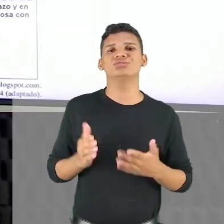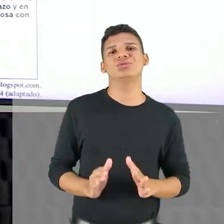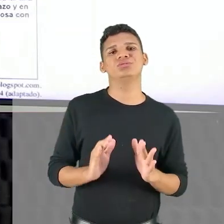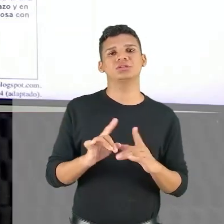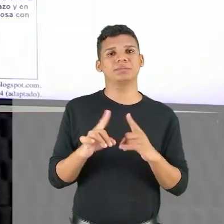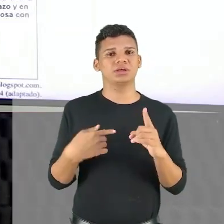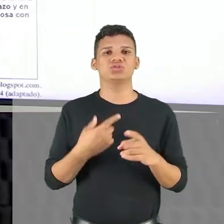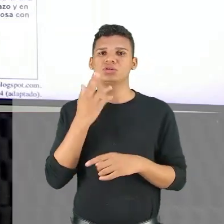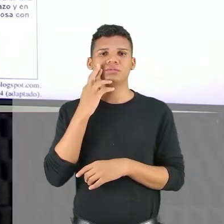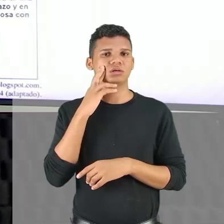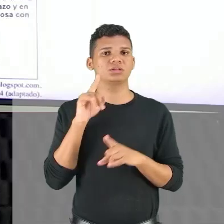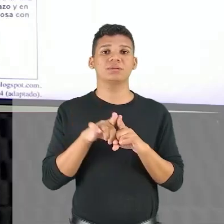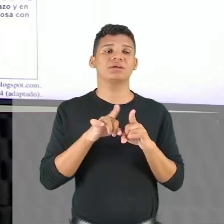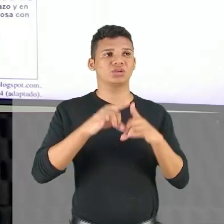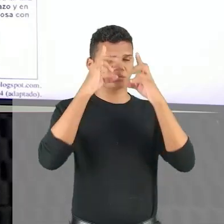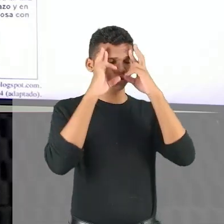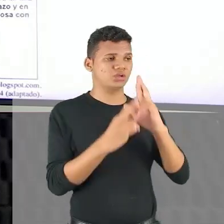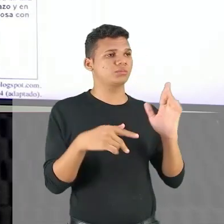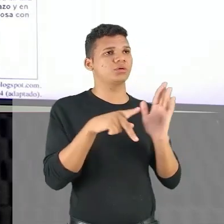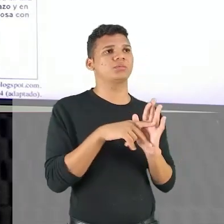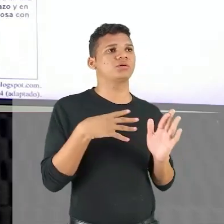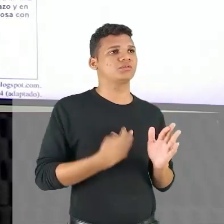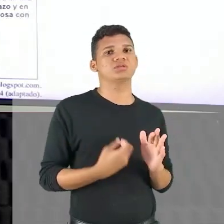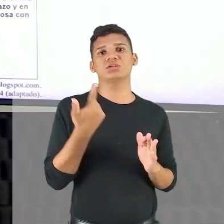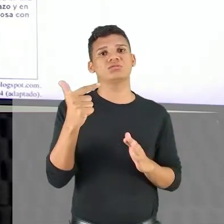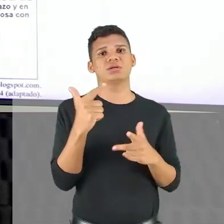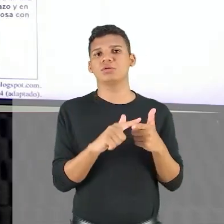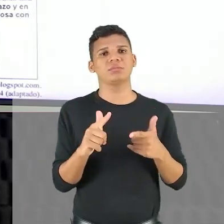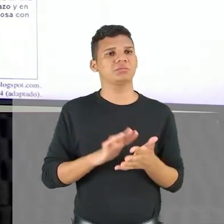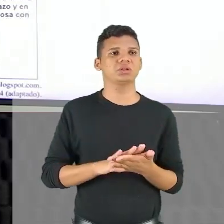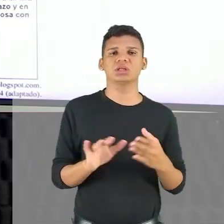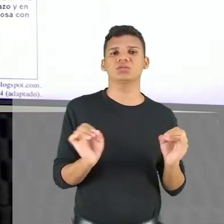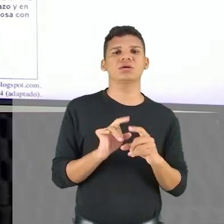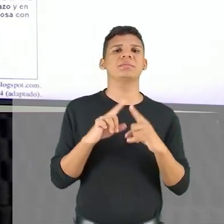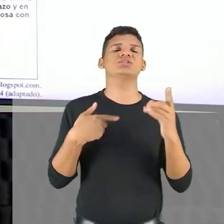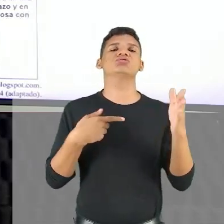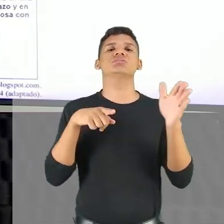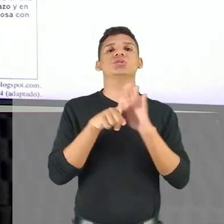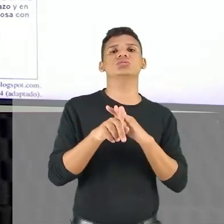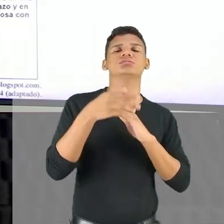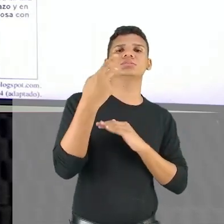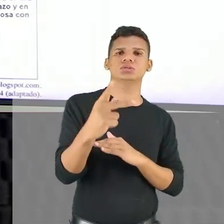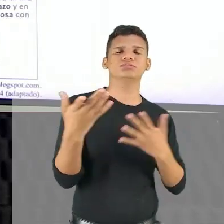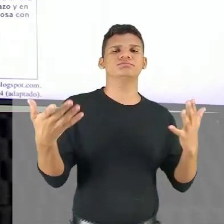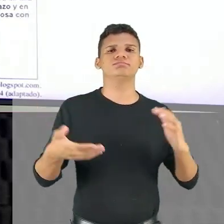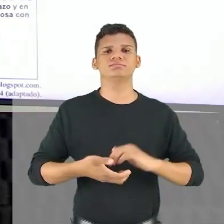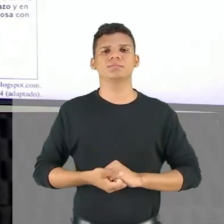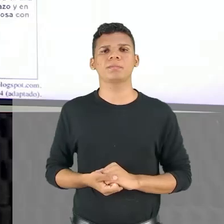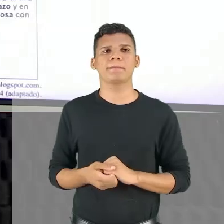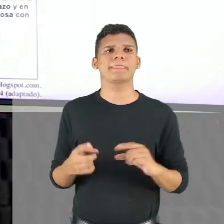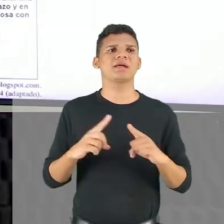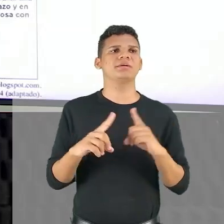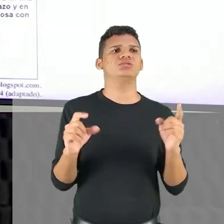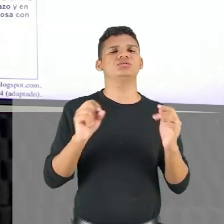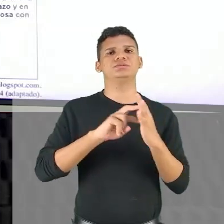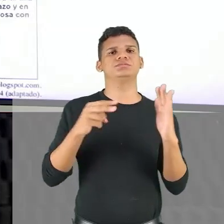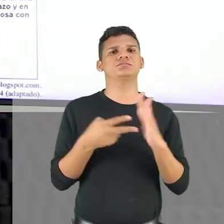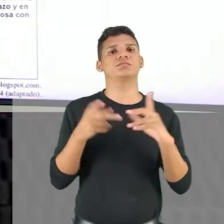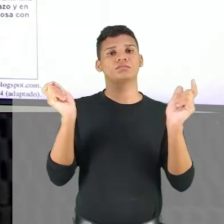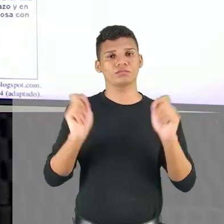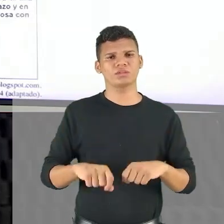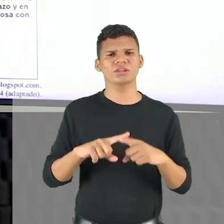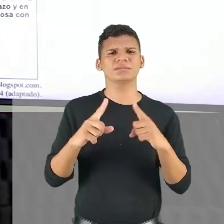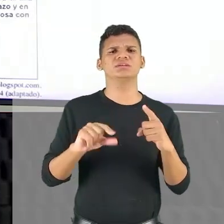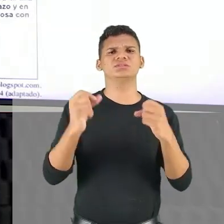natural, respeituosa com nossos filhos, sem problema nenhum. Aí eu pergunto para ti, aqui ó, podemos, falei sobre